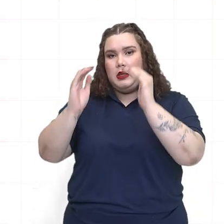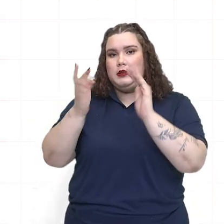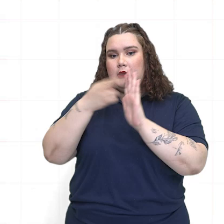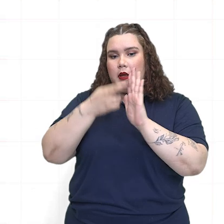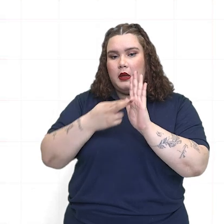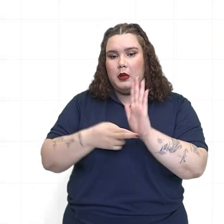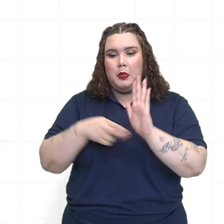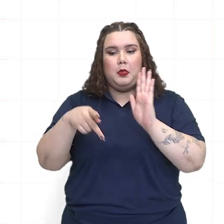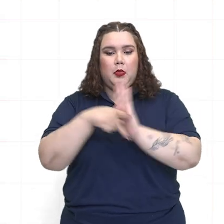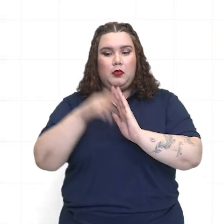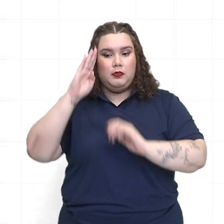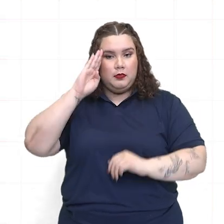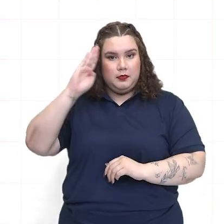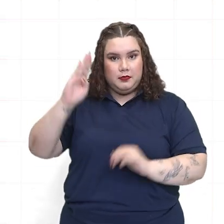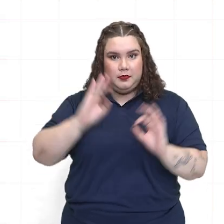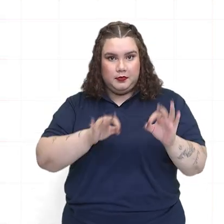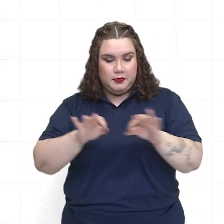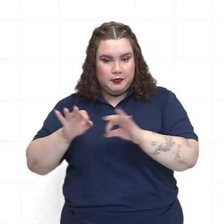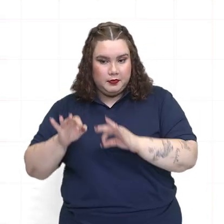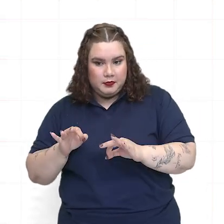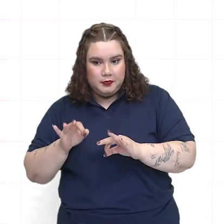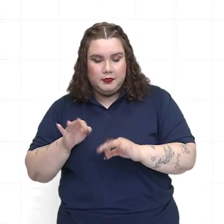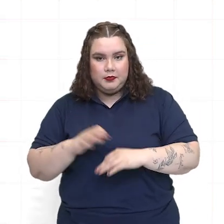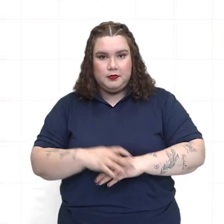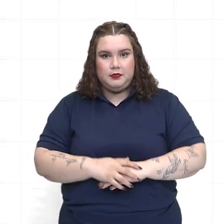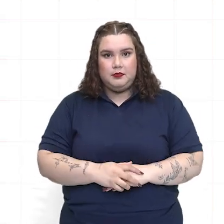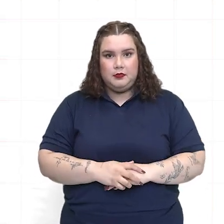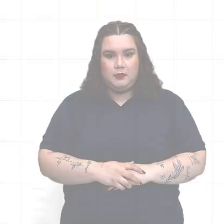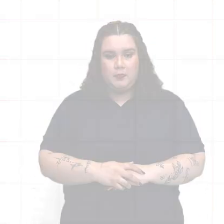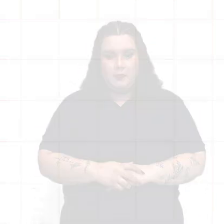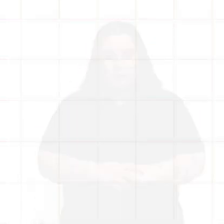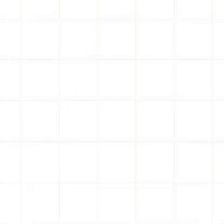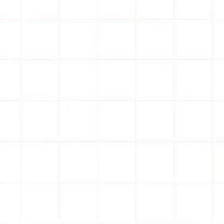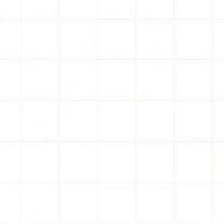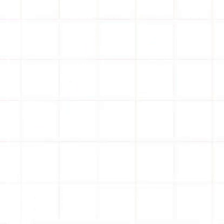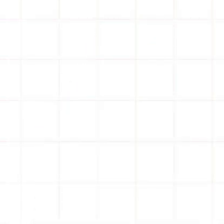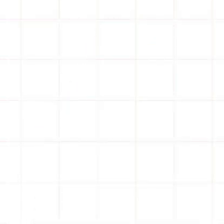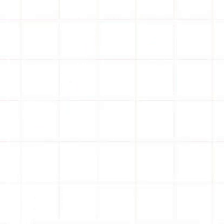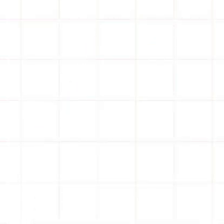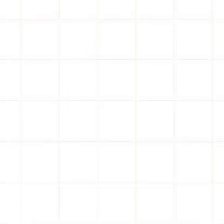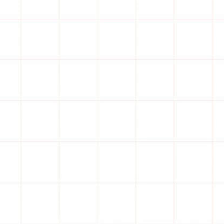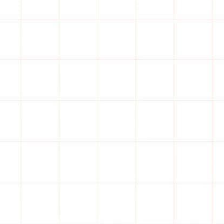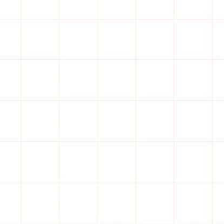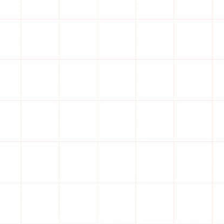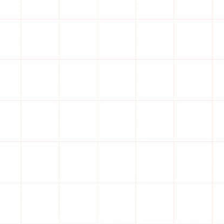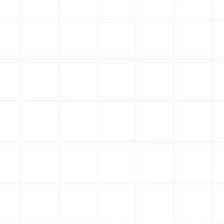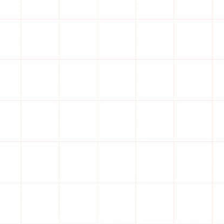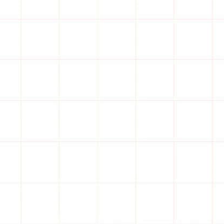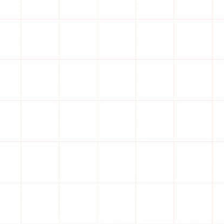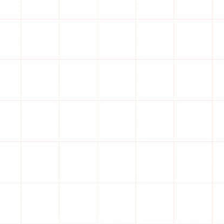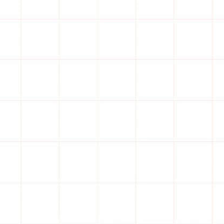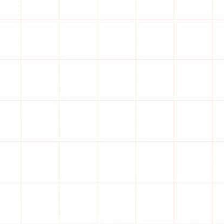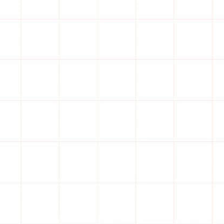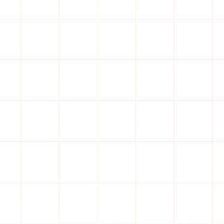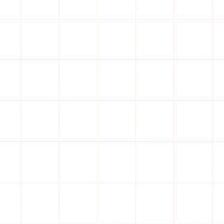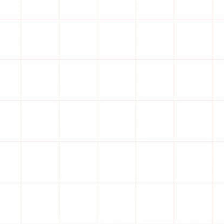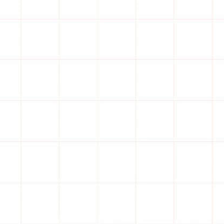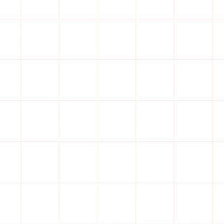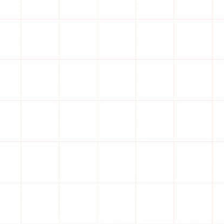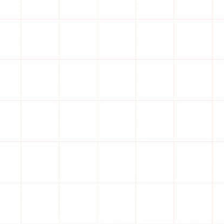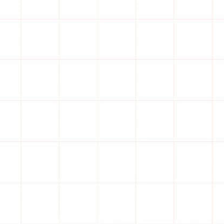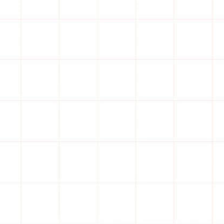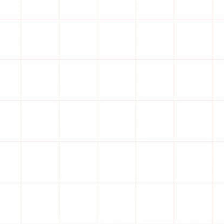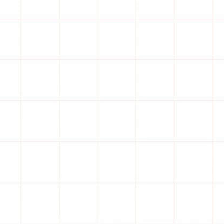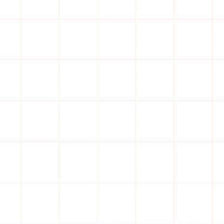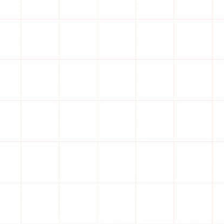como você, dentro do feudo, você vai ter o castelo, né, a moradia, que era moradia e